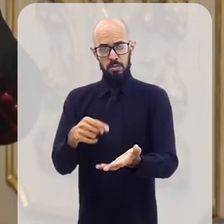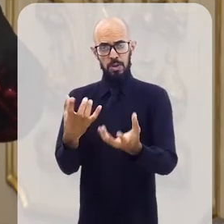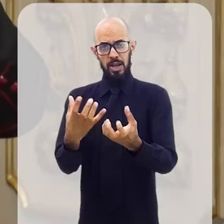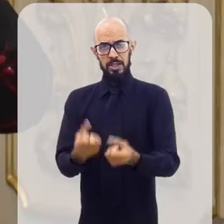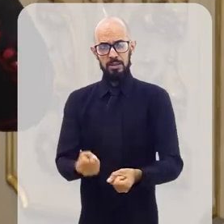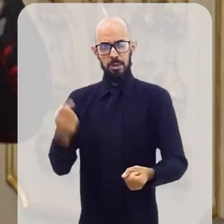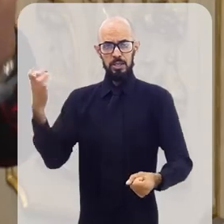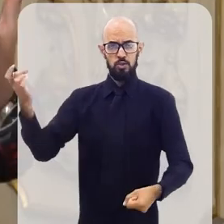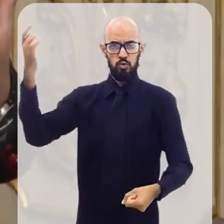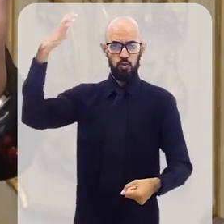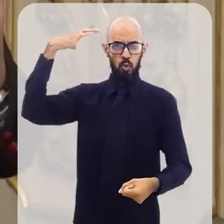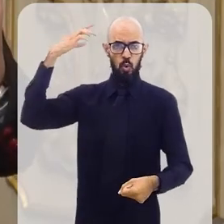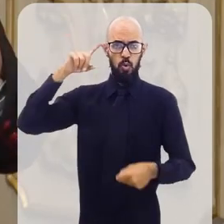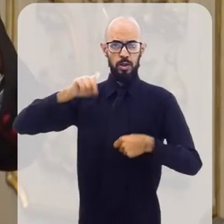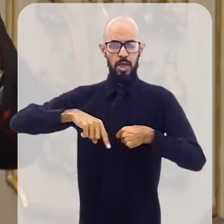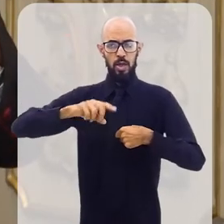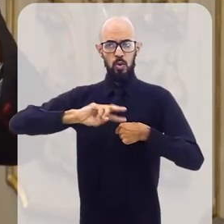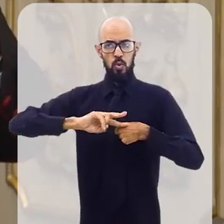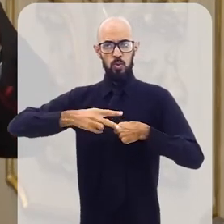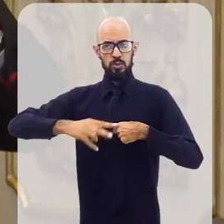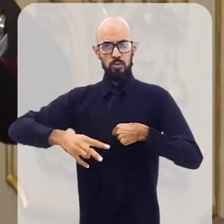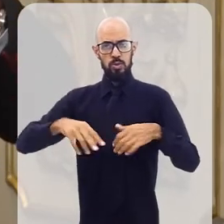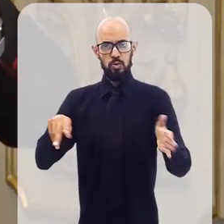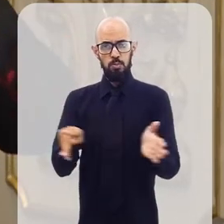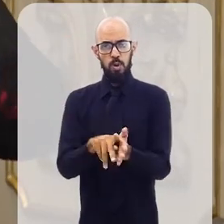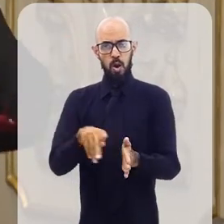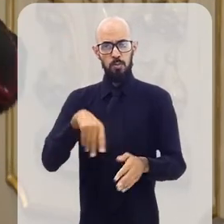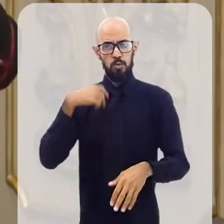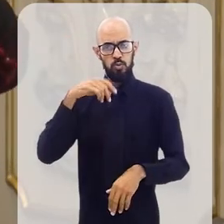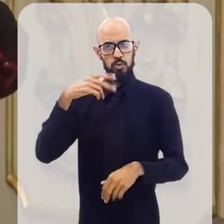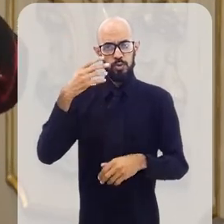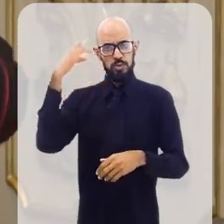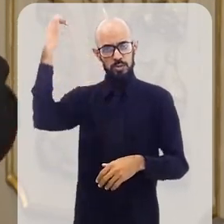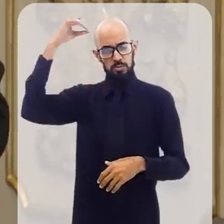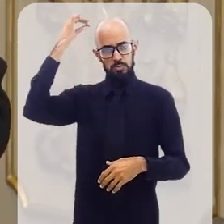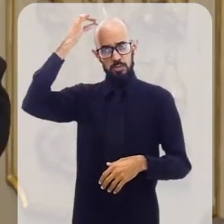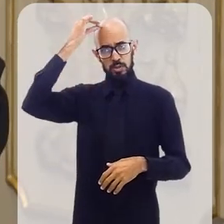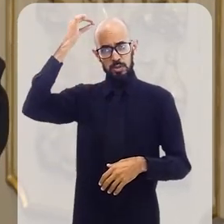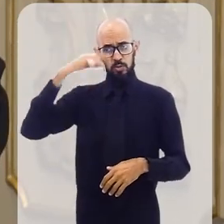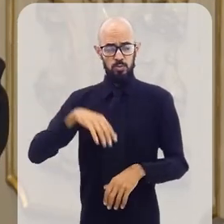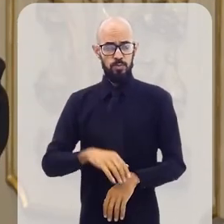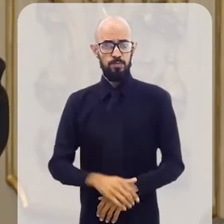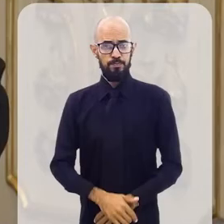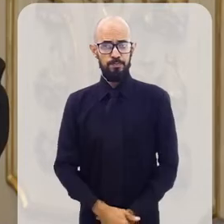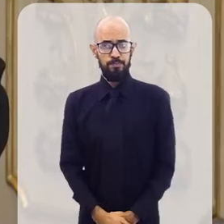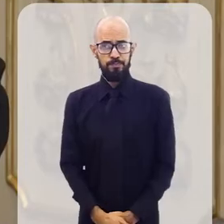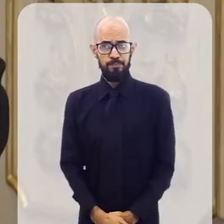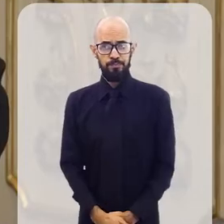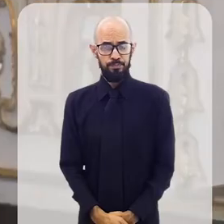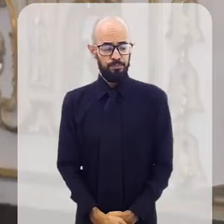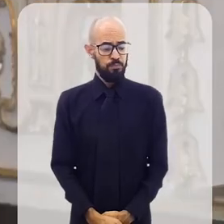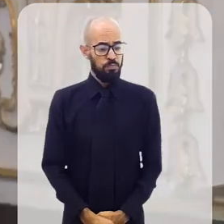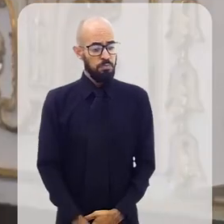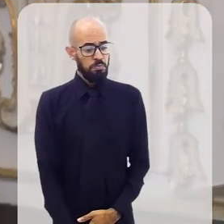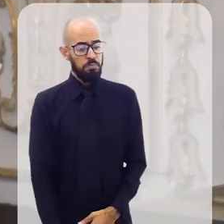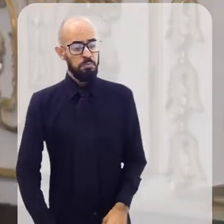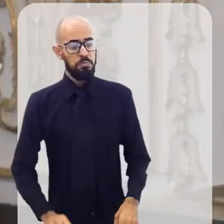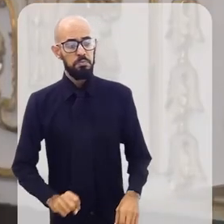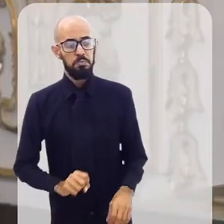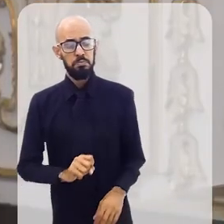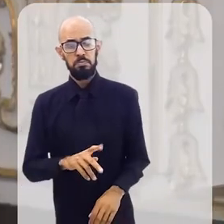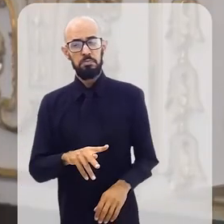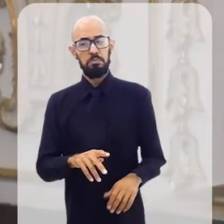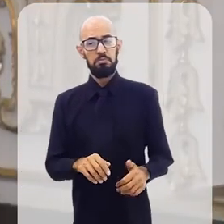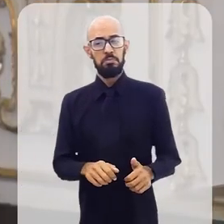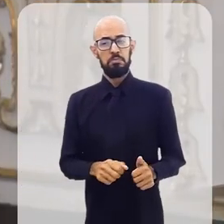dom e os frutos do espírito é para que essa força do alto e funciona a igreja é bem